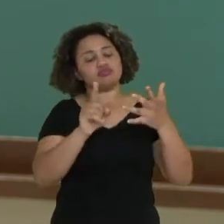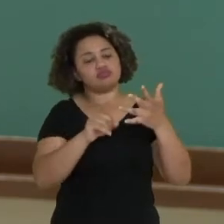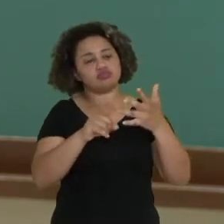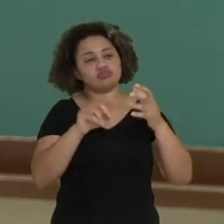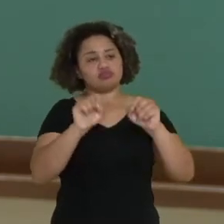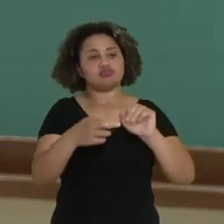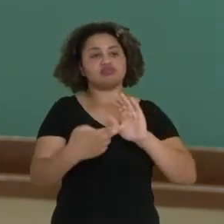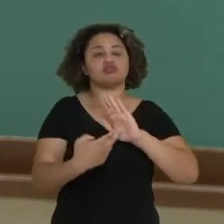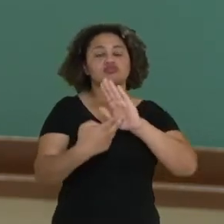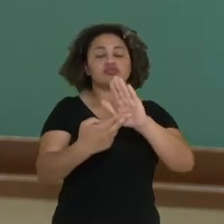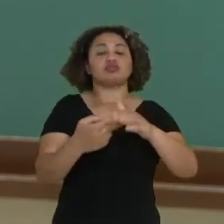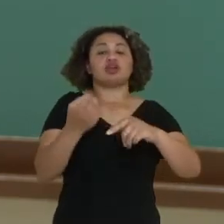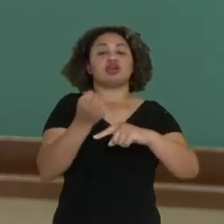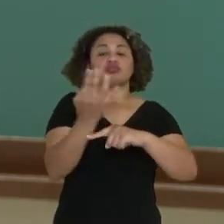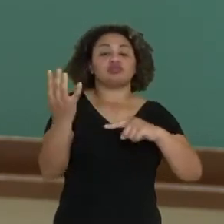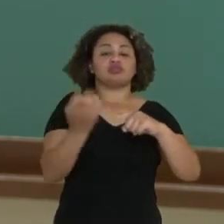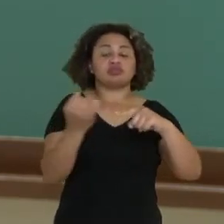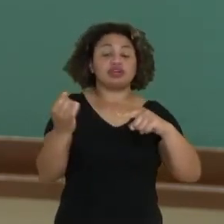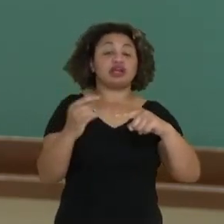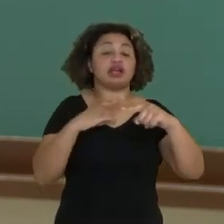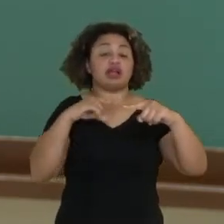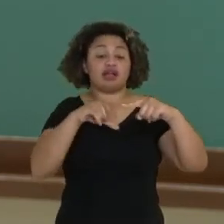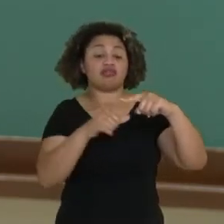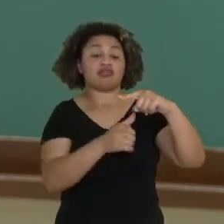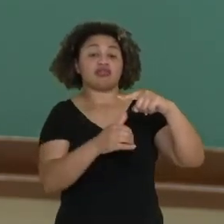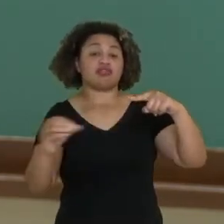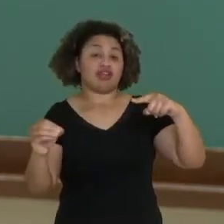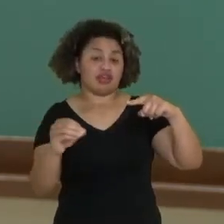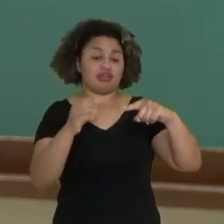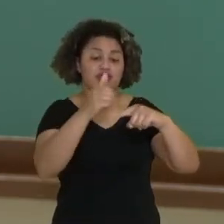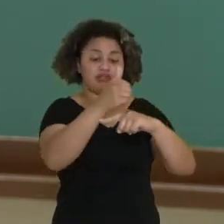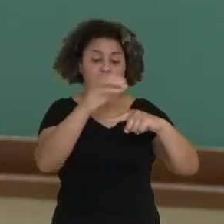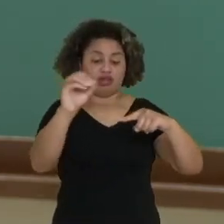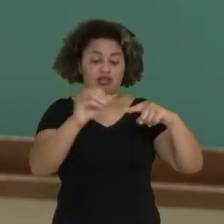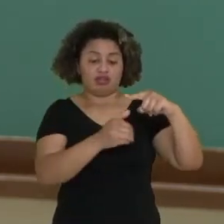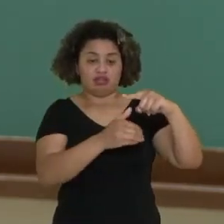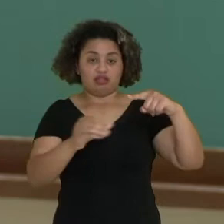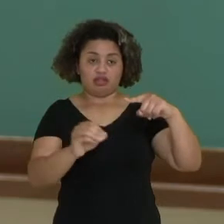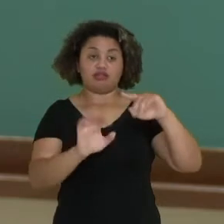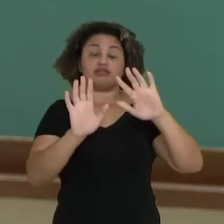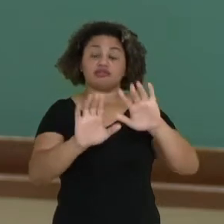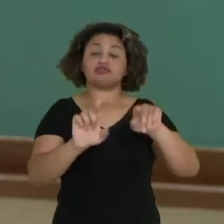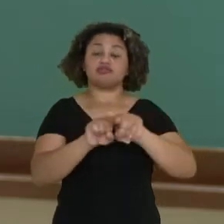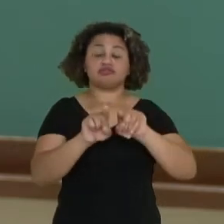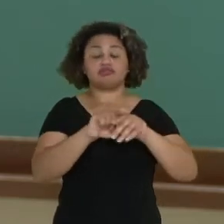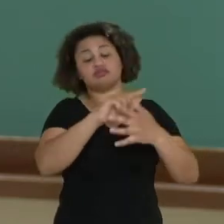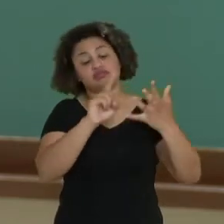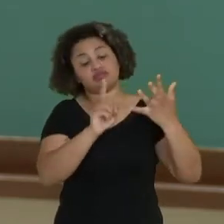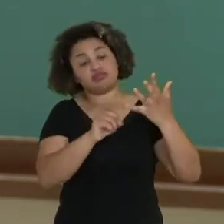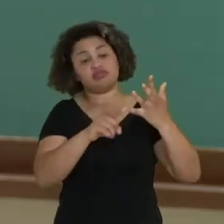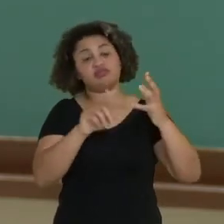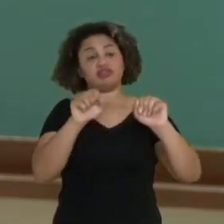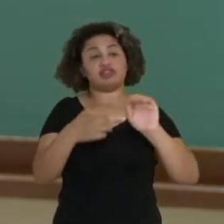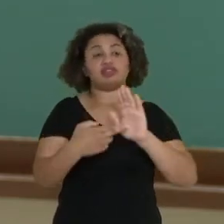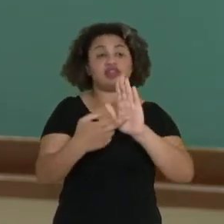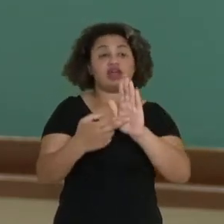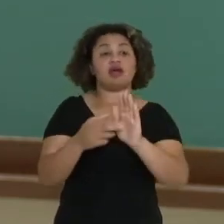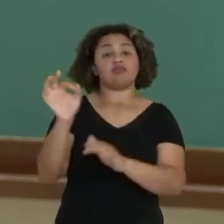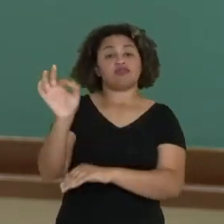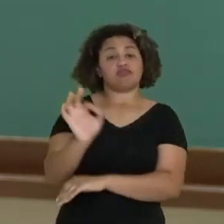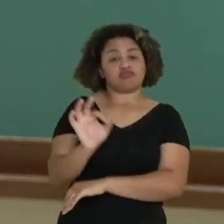na forma de fração centesimal, 100 sobre 100. E ainda na forma de